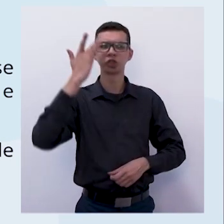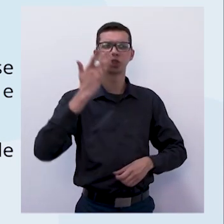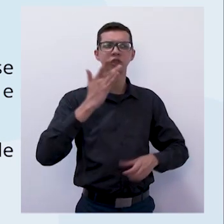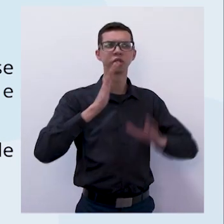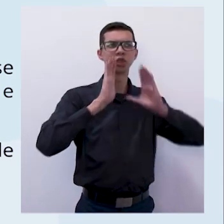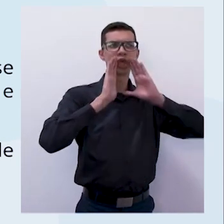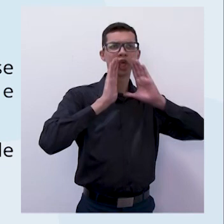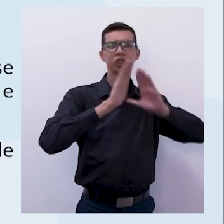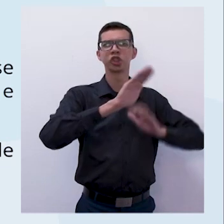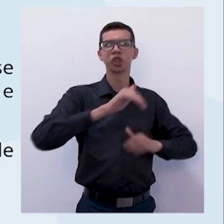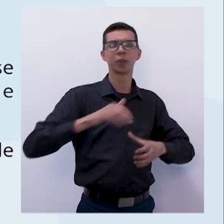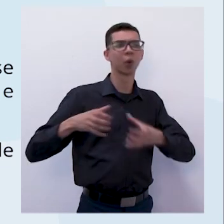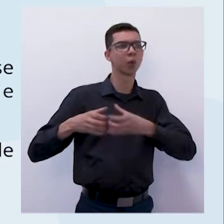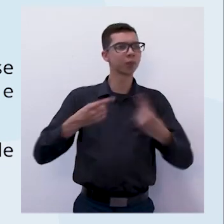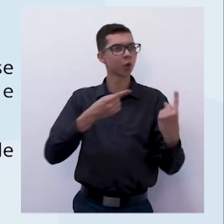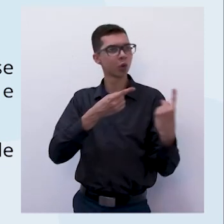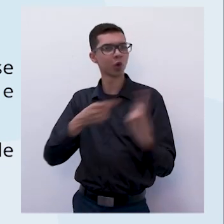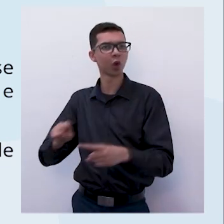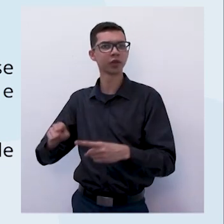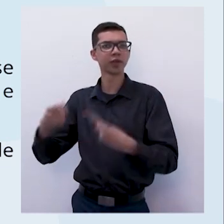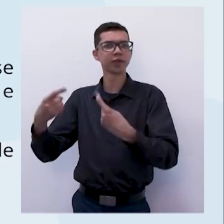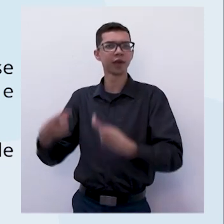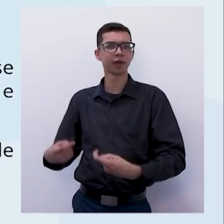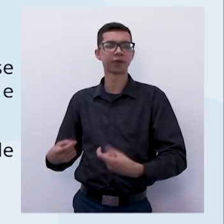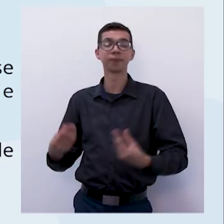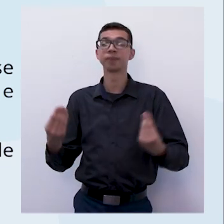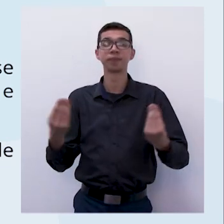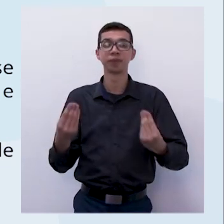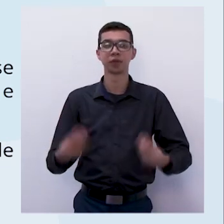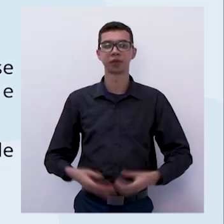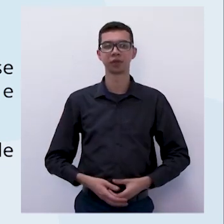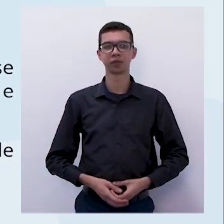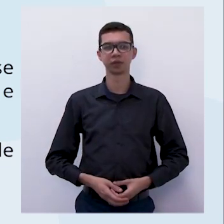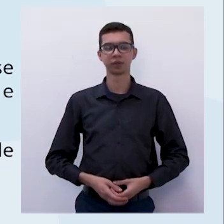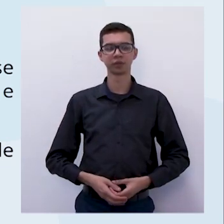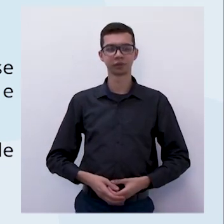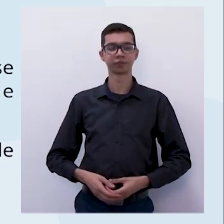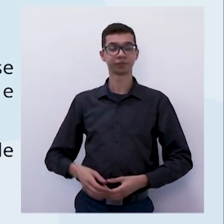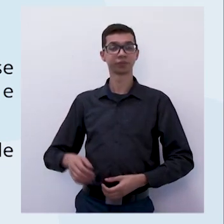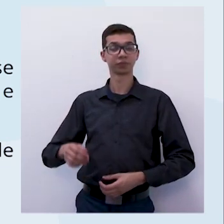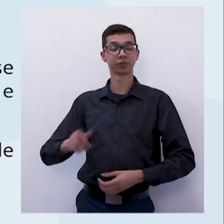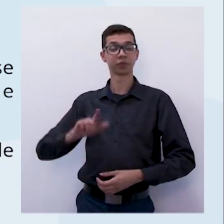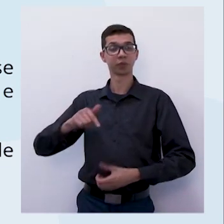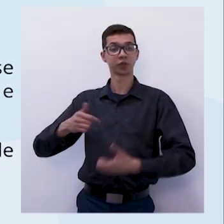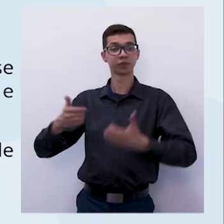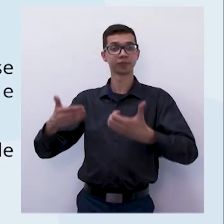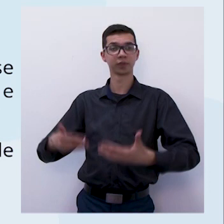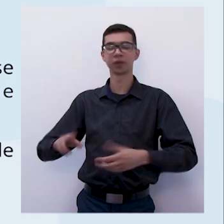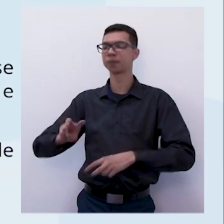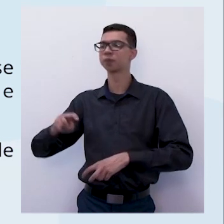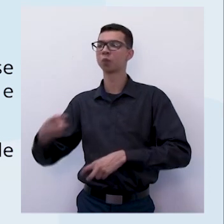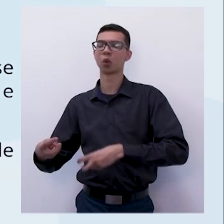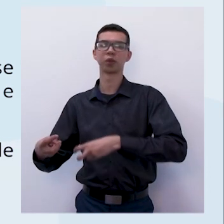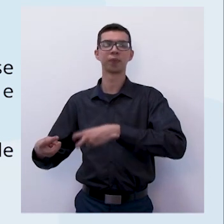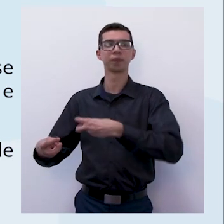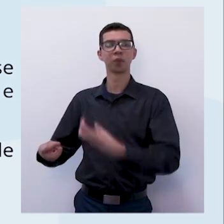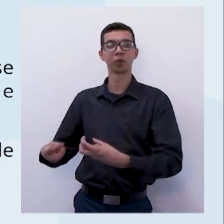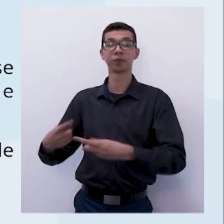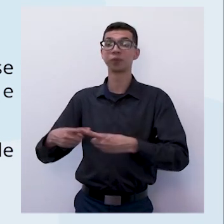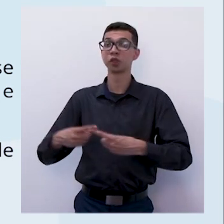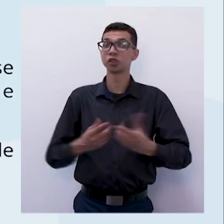contra um grupo de ilotas somente para justificar a morte desses. que estavam sujeitos ao treinamento dos